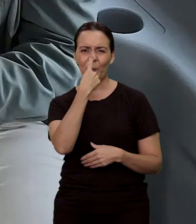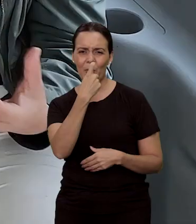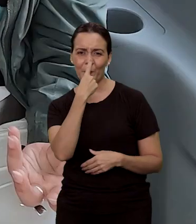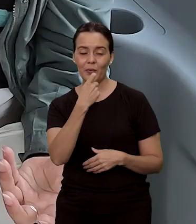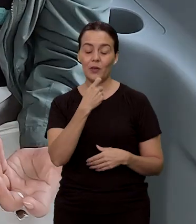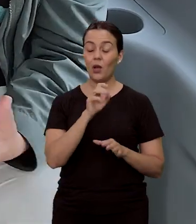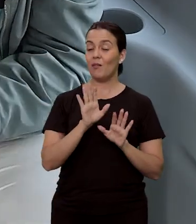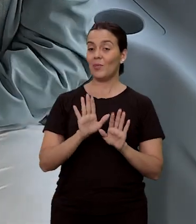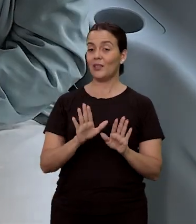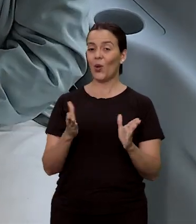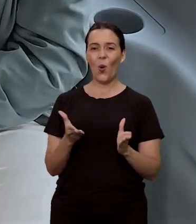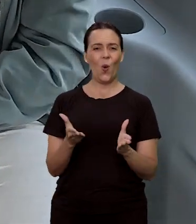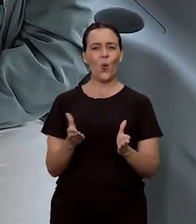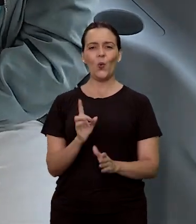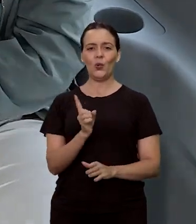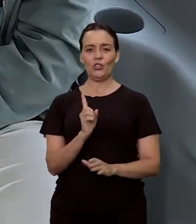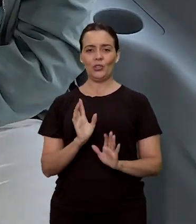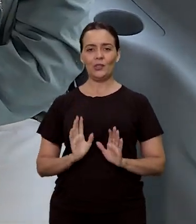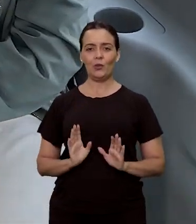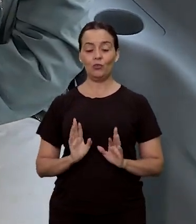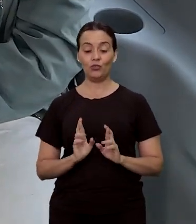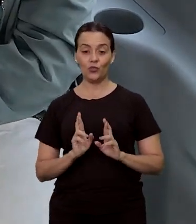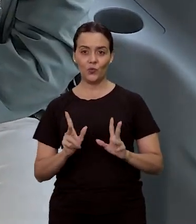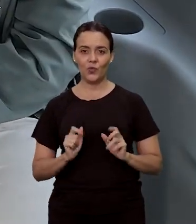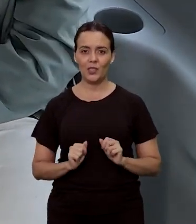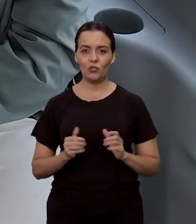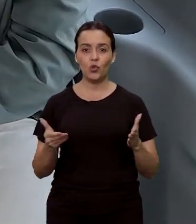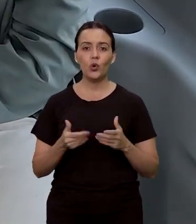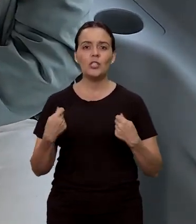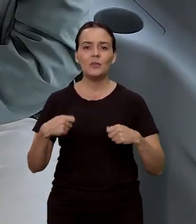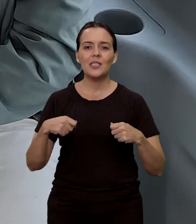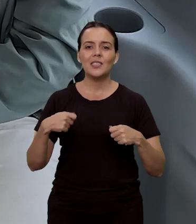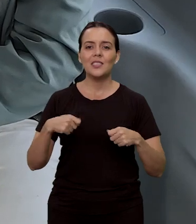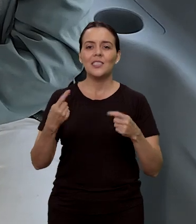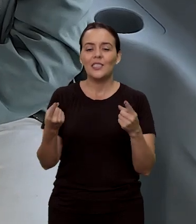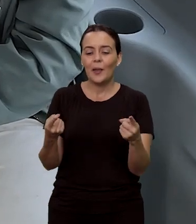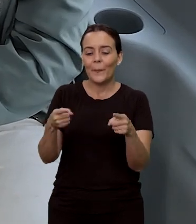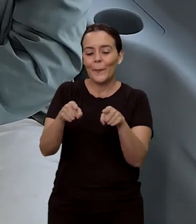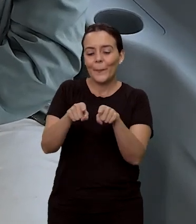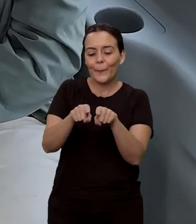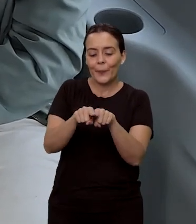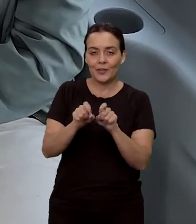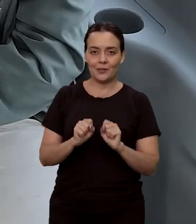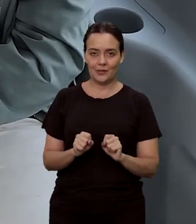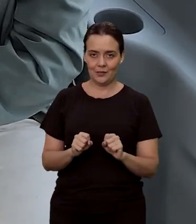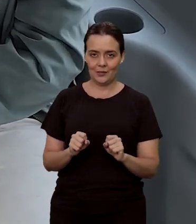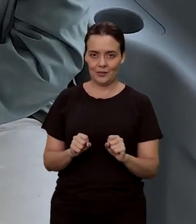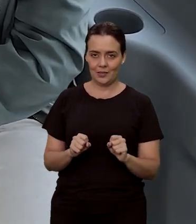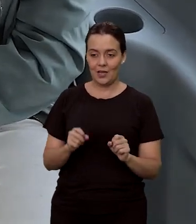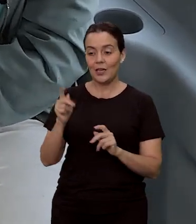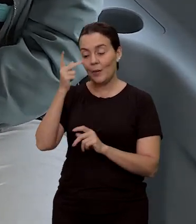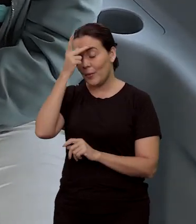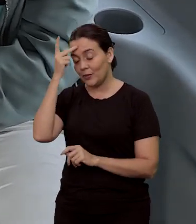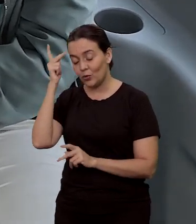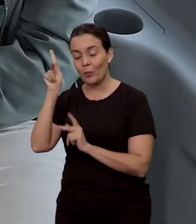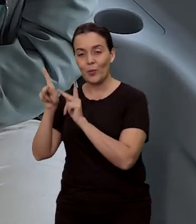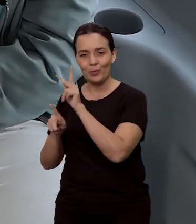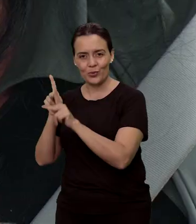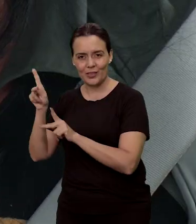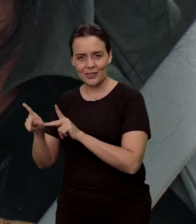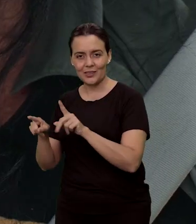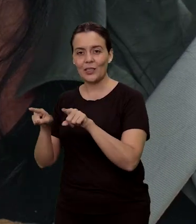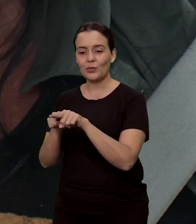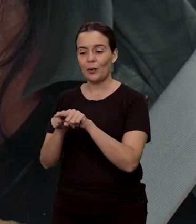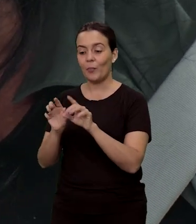poluidora. Hoje não. Hoje acho que é um momento de parceria da sociedade civil, das